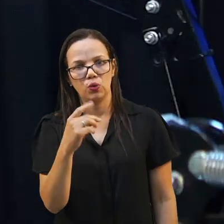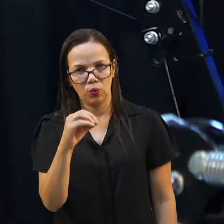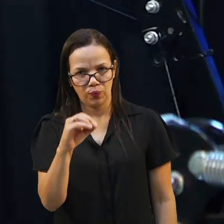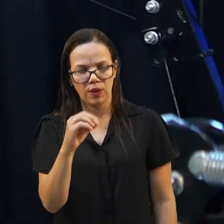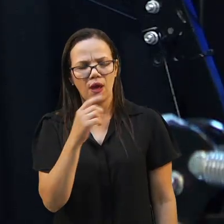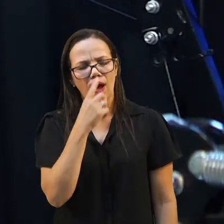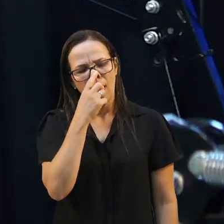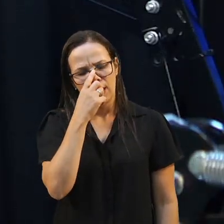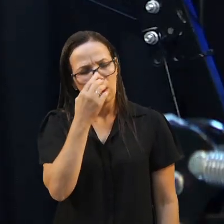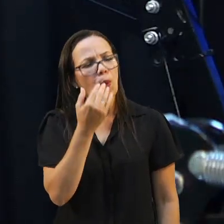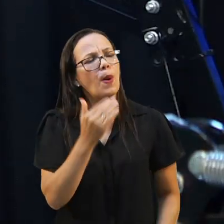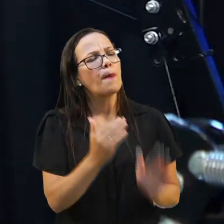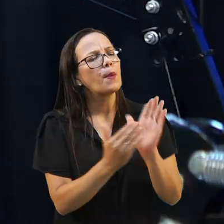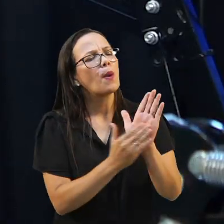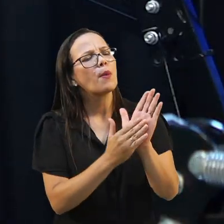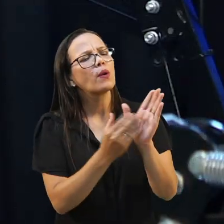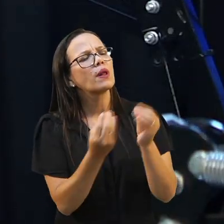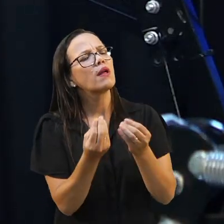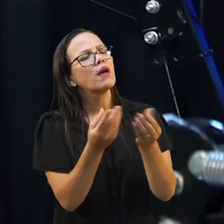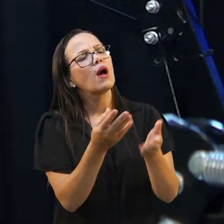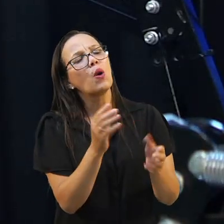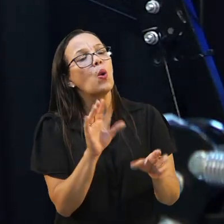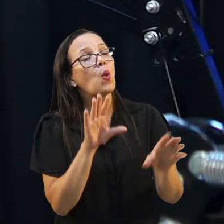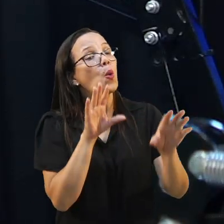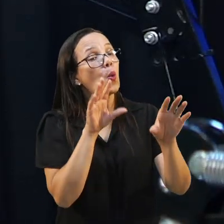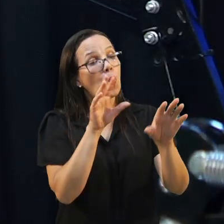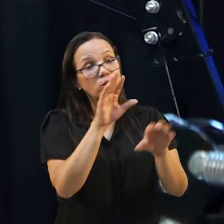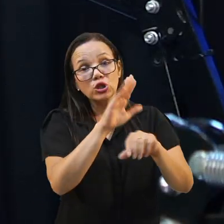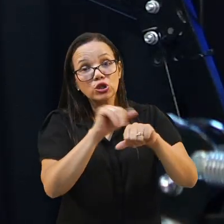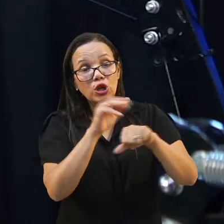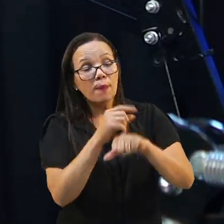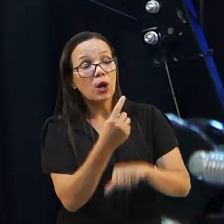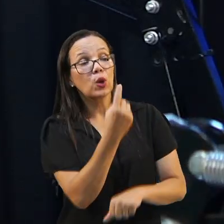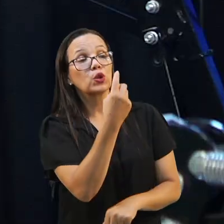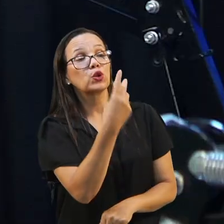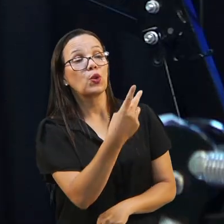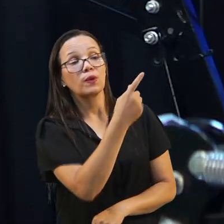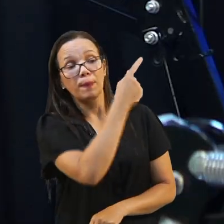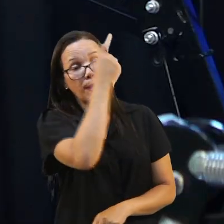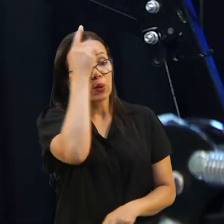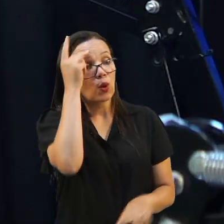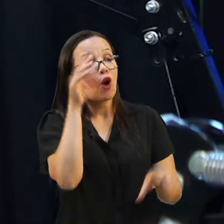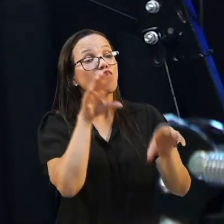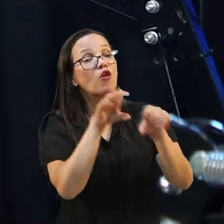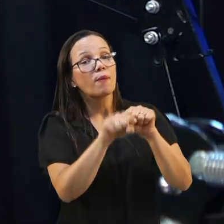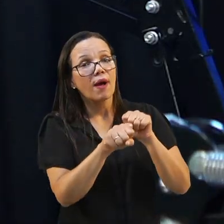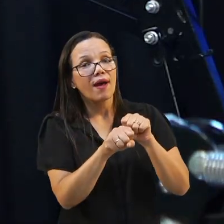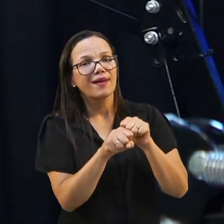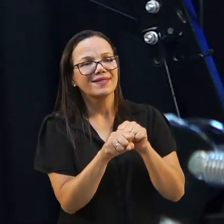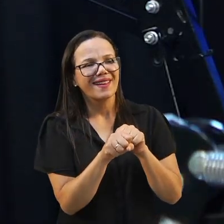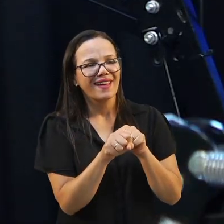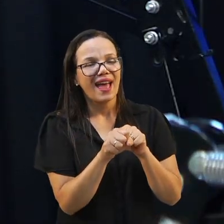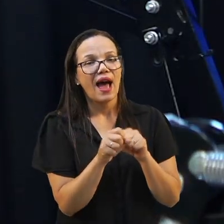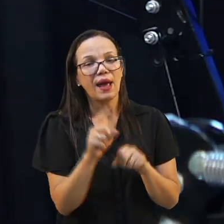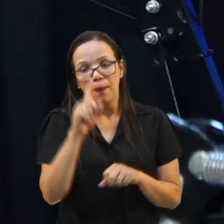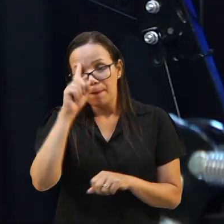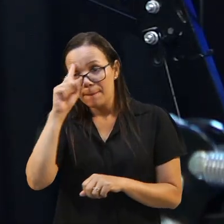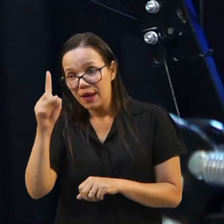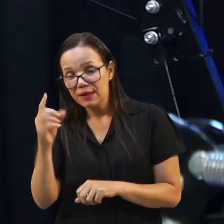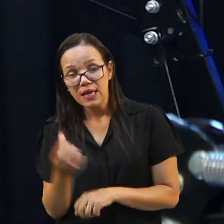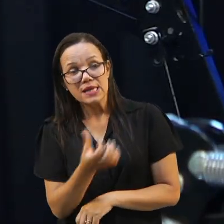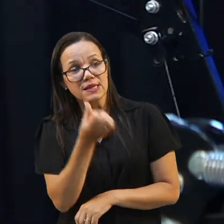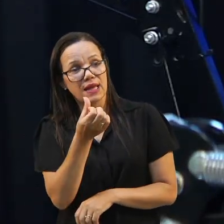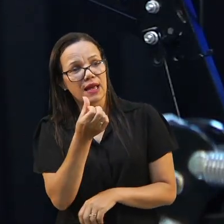de contratar 12 recém-formados para mandar 6 para fazer pós-graduação